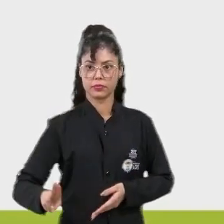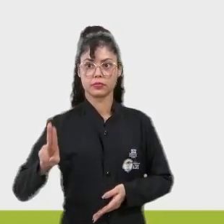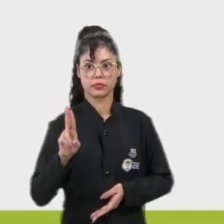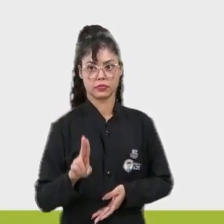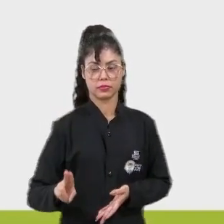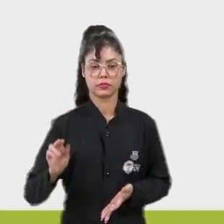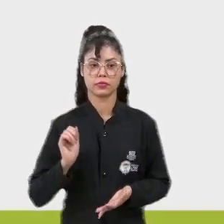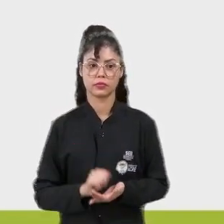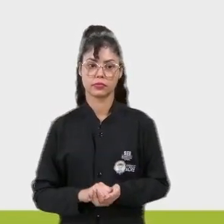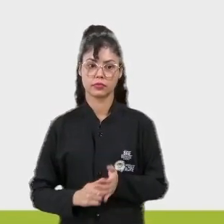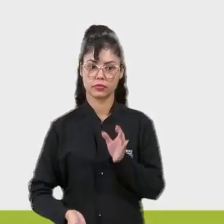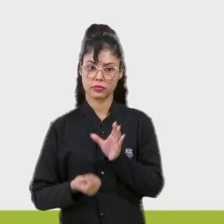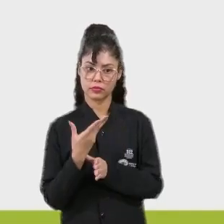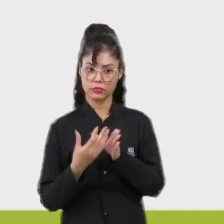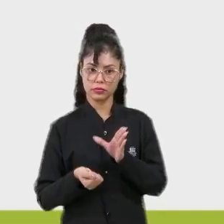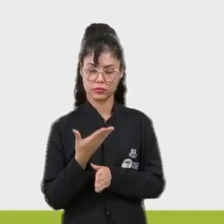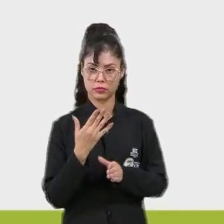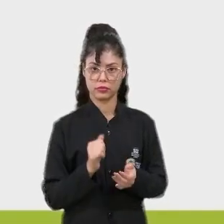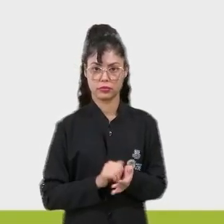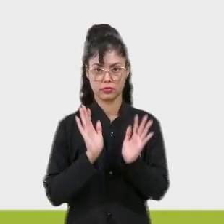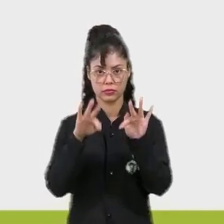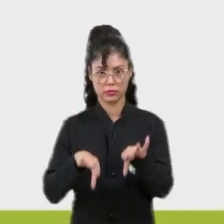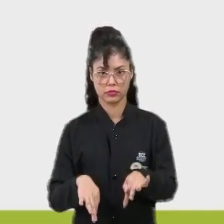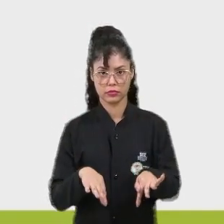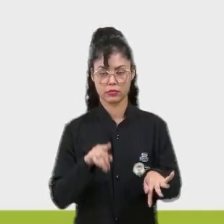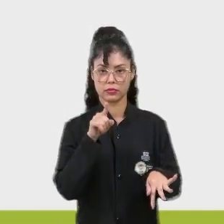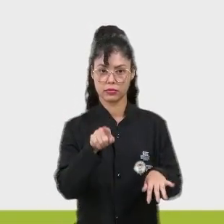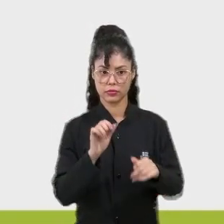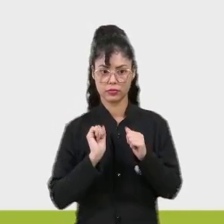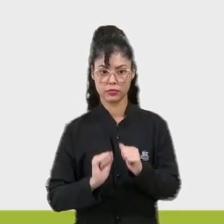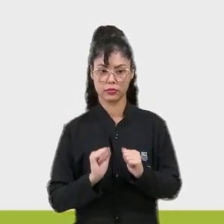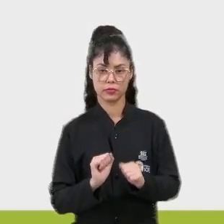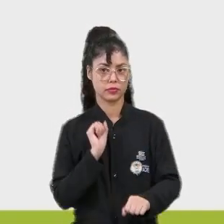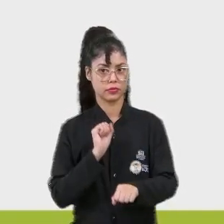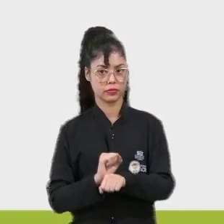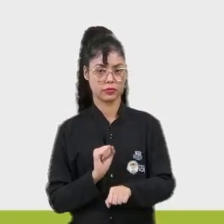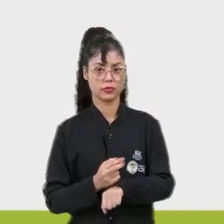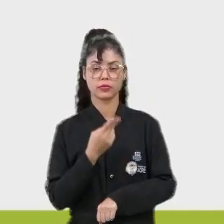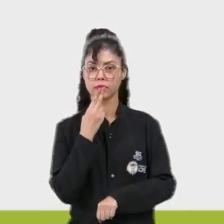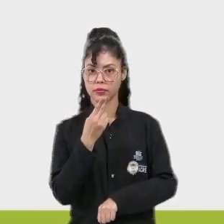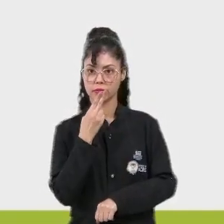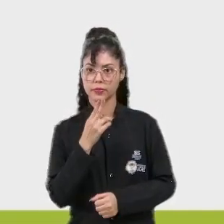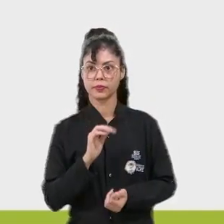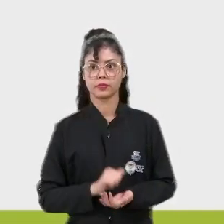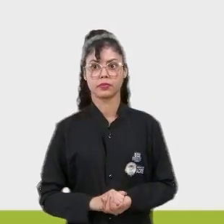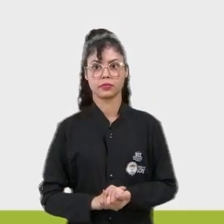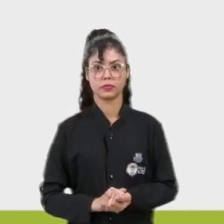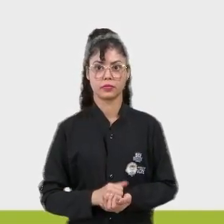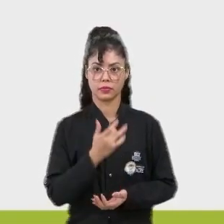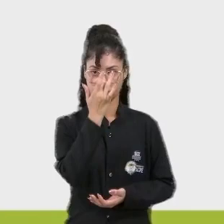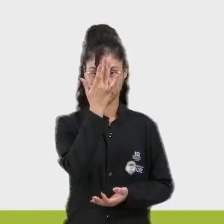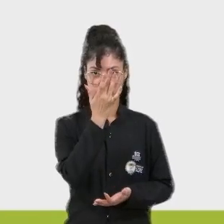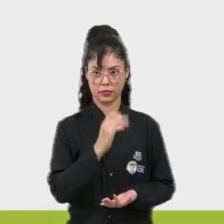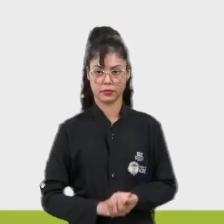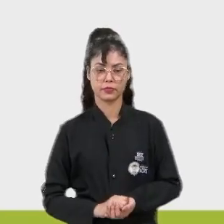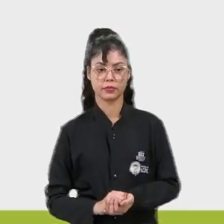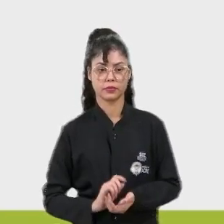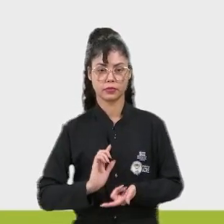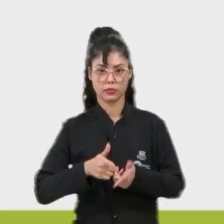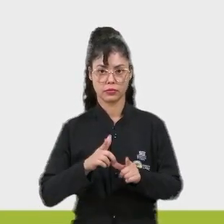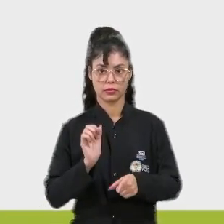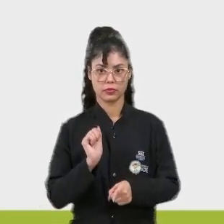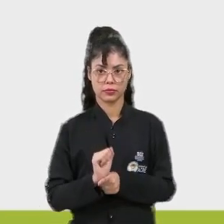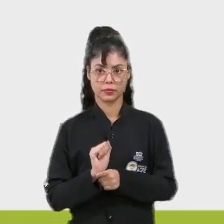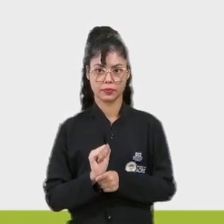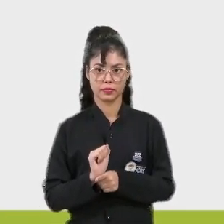esse produto, esse medicamento, enfim, para que a pessoa possa aí parar de fumar de forma mais fácil. Letra